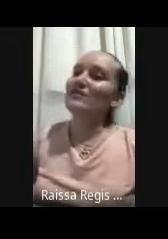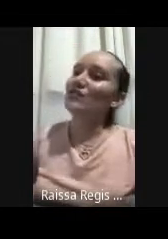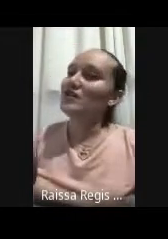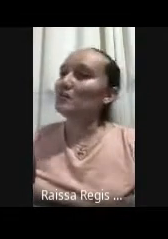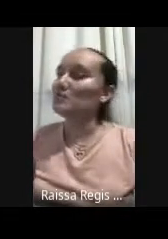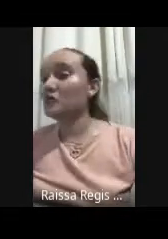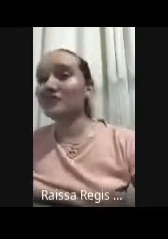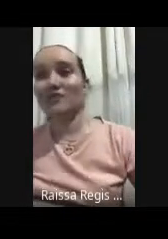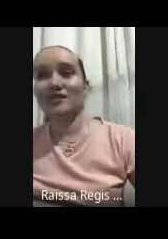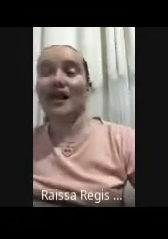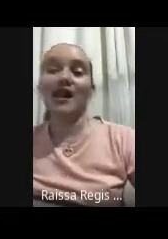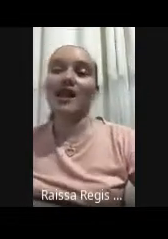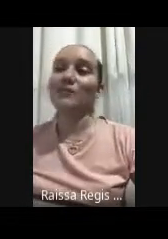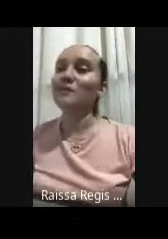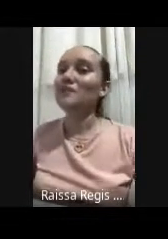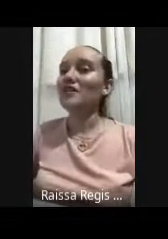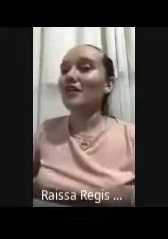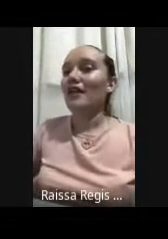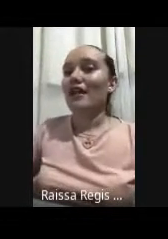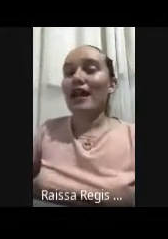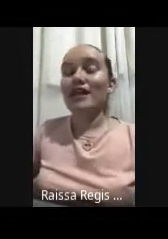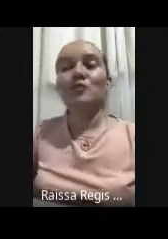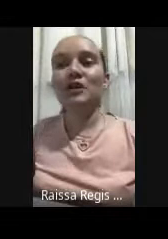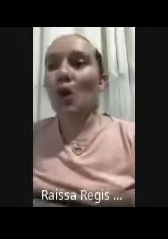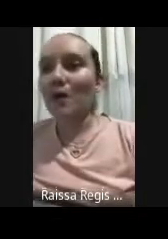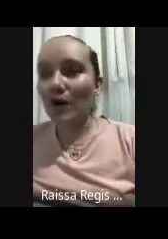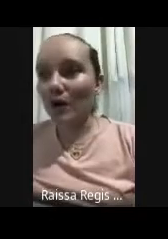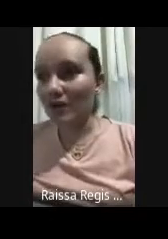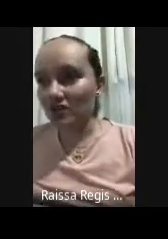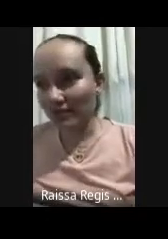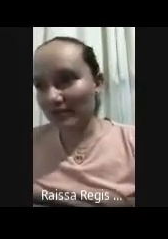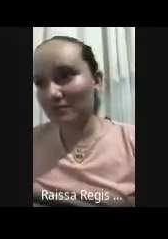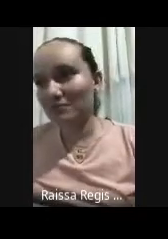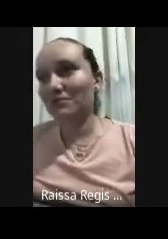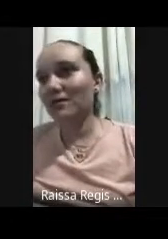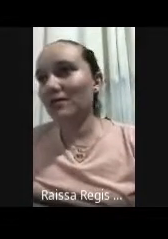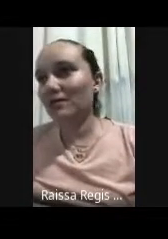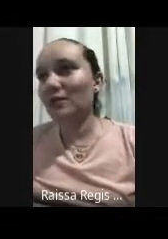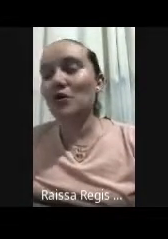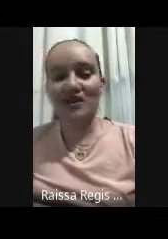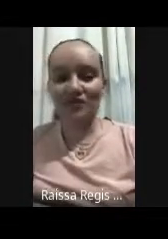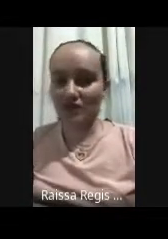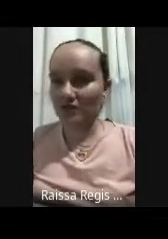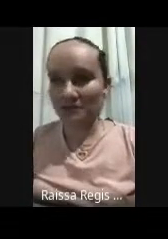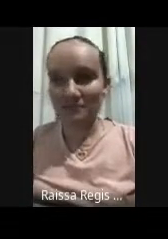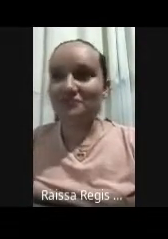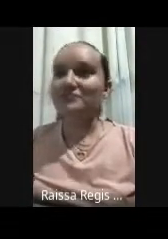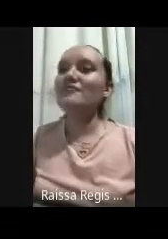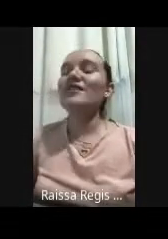desenhar, a desenvolver ali um possível sistema. Ele publicou uma obra chamada